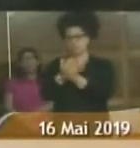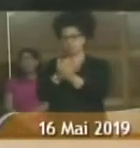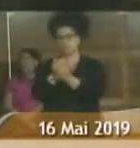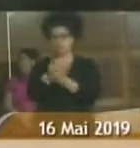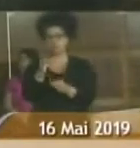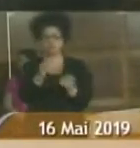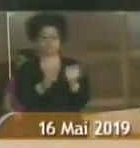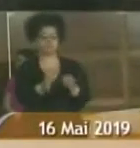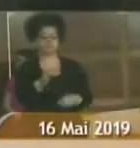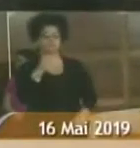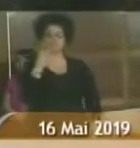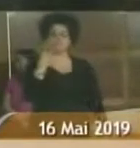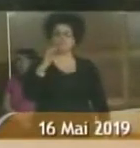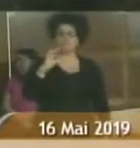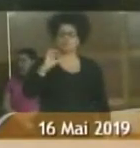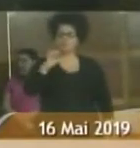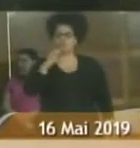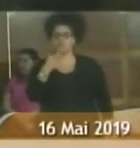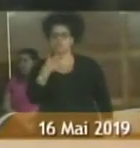número